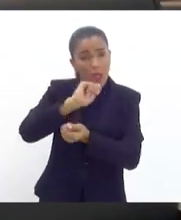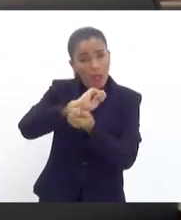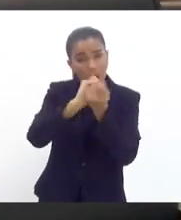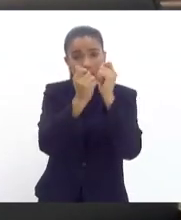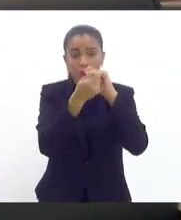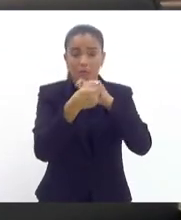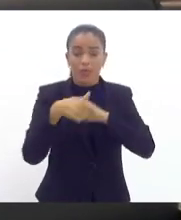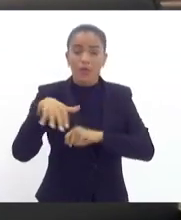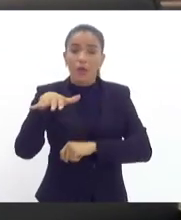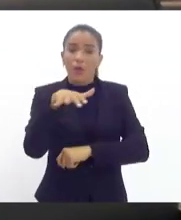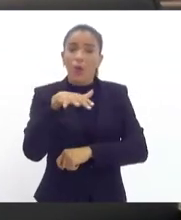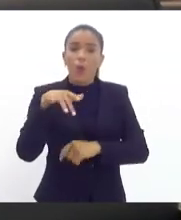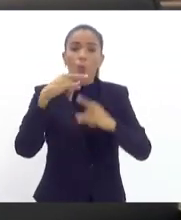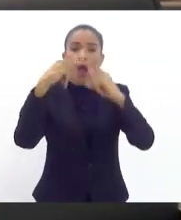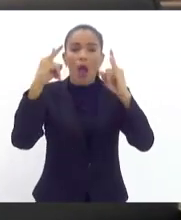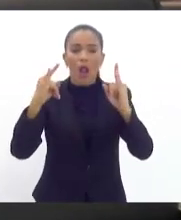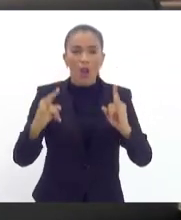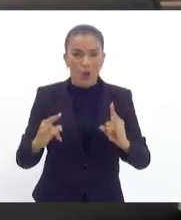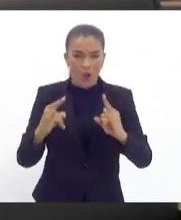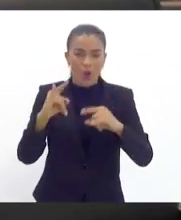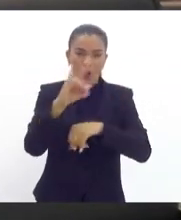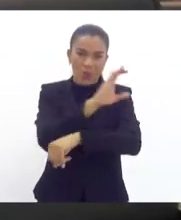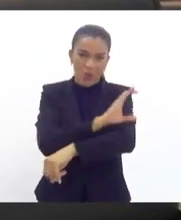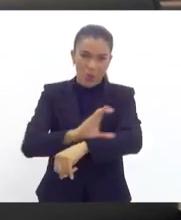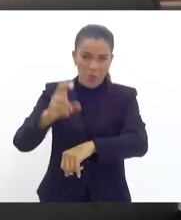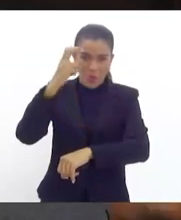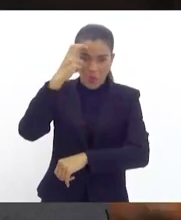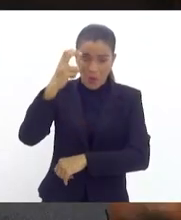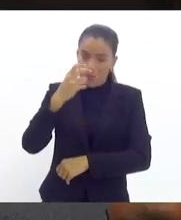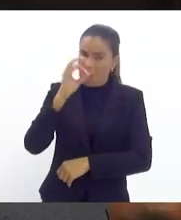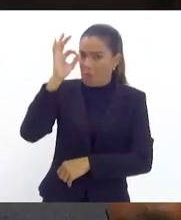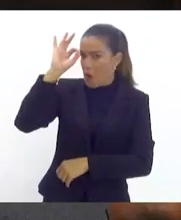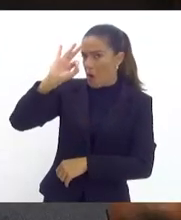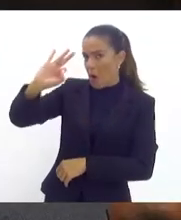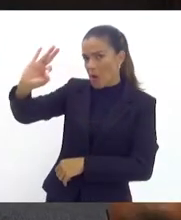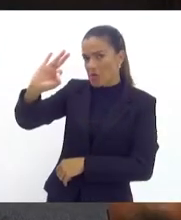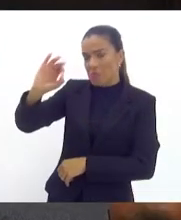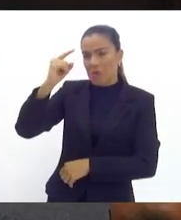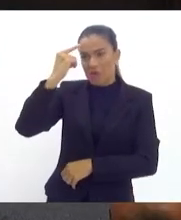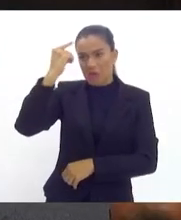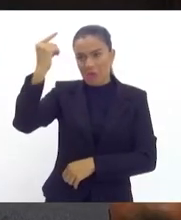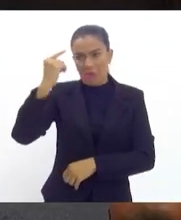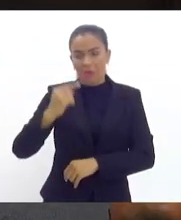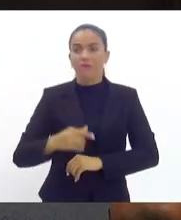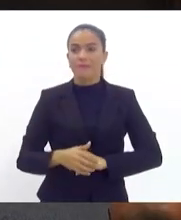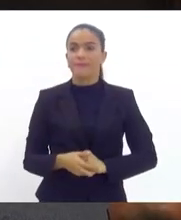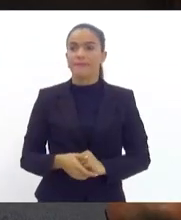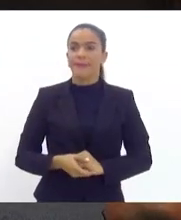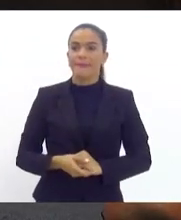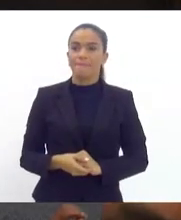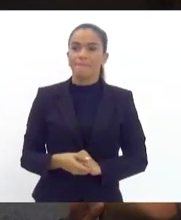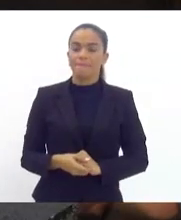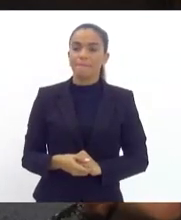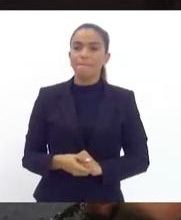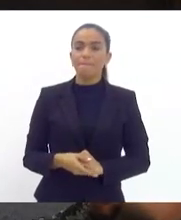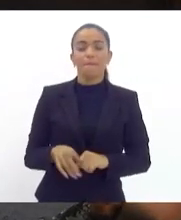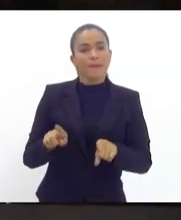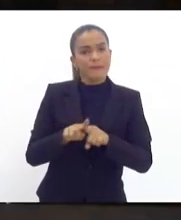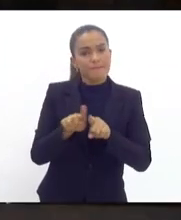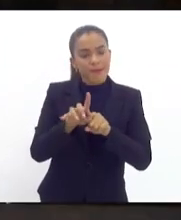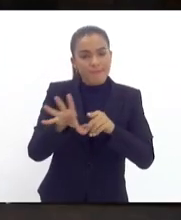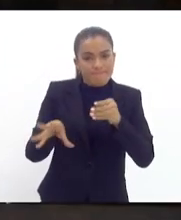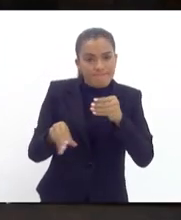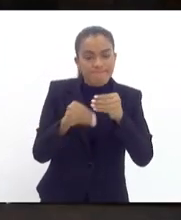aquilo ali numa Lona Cultural excelente ideia já fica aqui o compromisso da gente fazer a indicação e incluindo